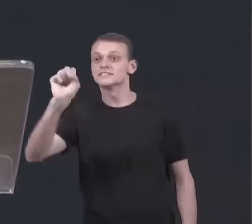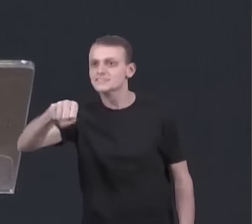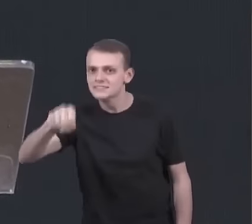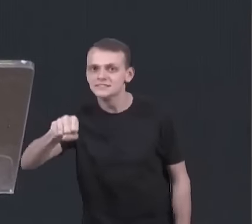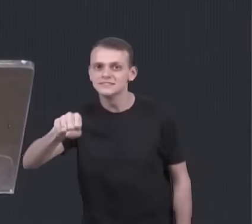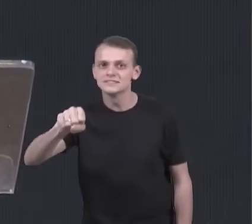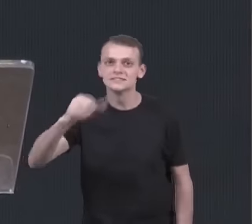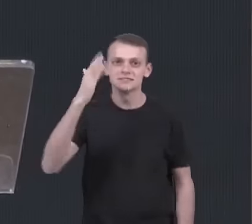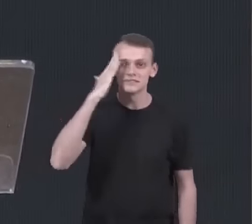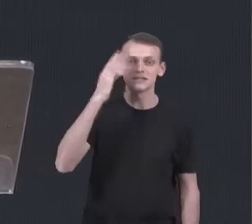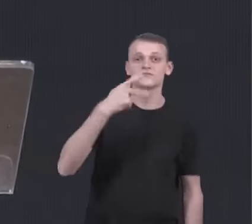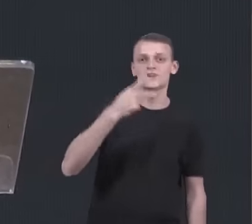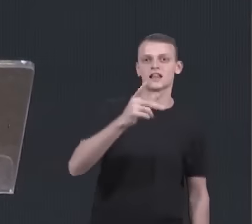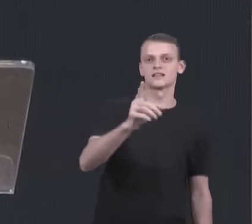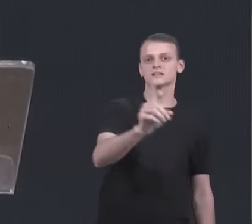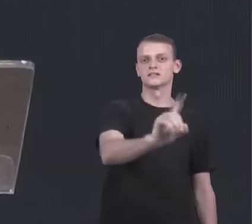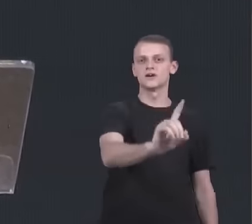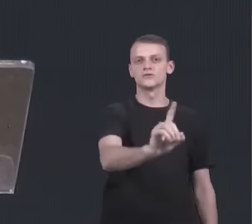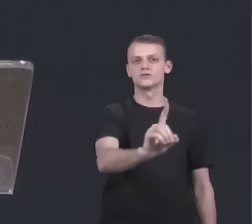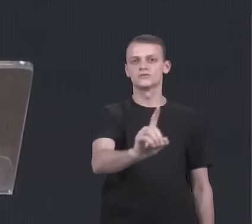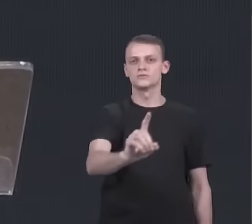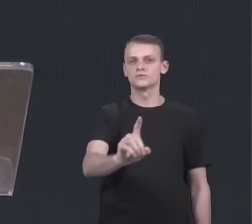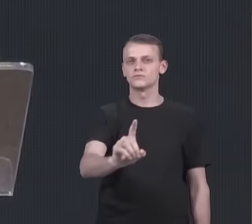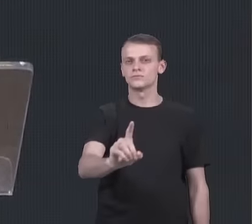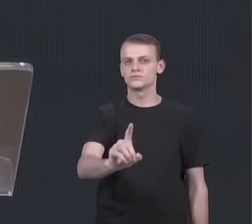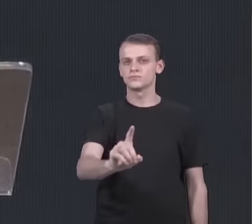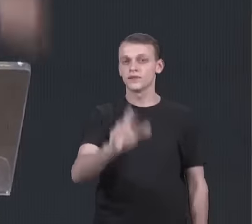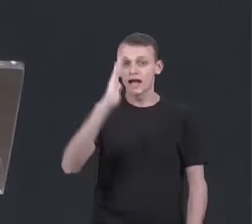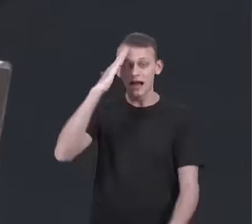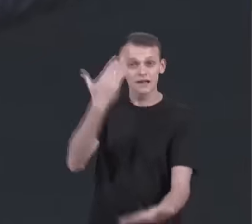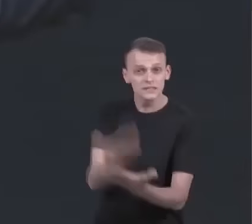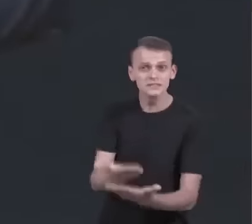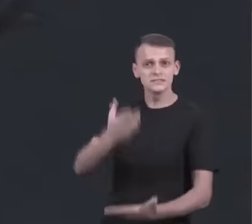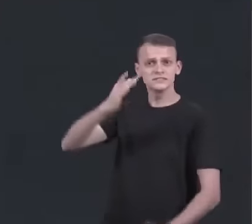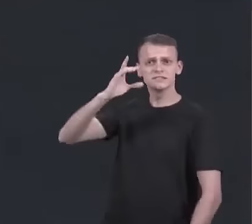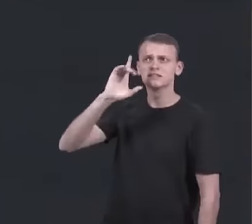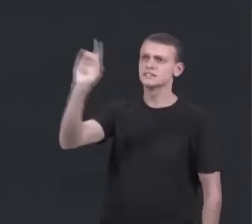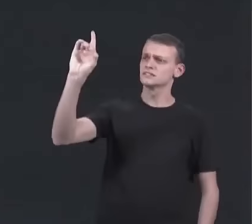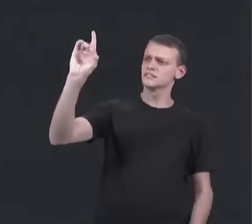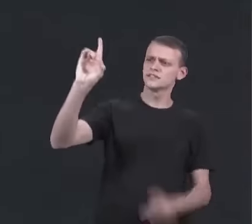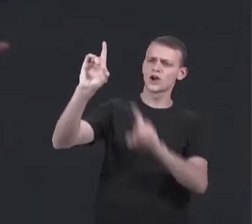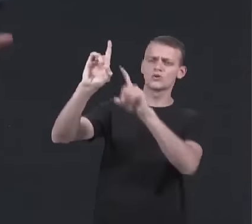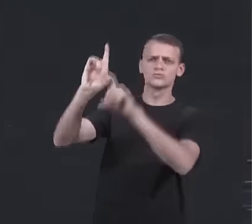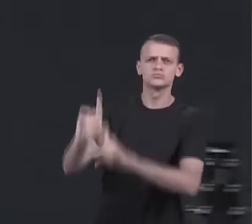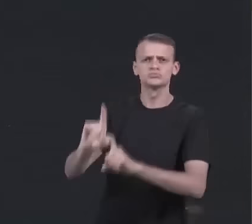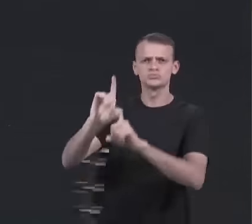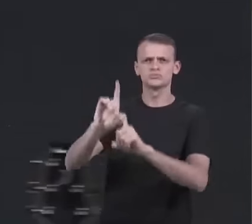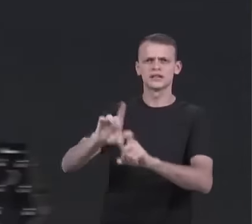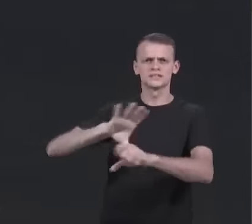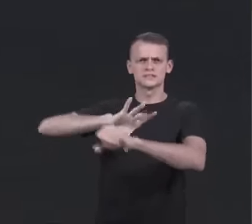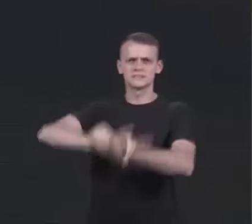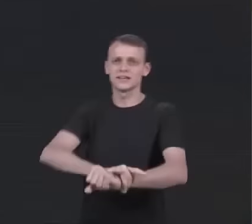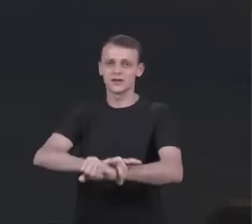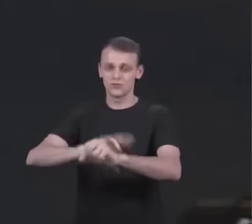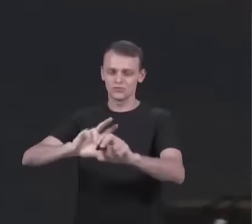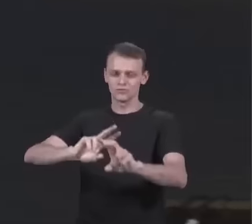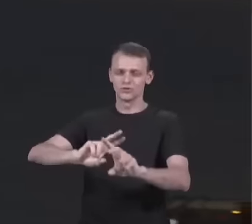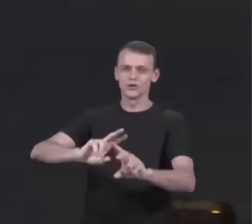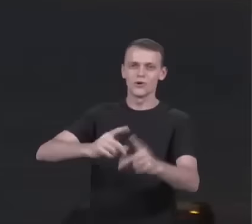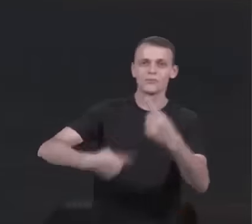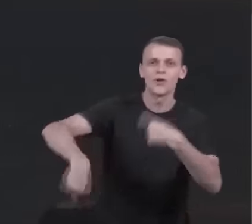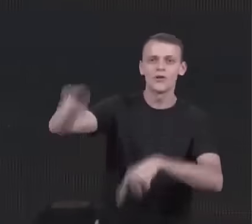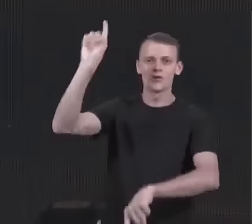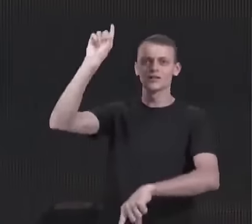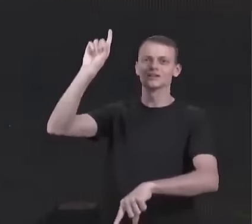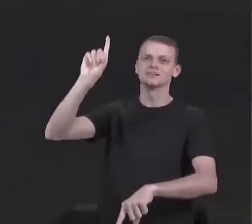eu estou à pergunta: o que os profetas estão dizendo? Crede em Deus, estareis seguros. Crede nos seus profetas e prosperareis.